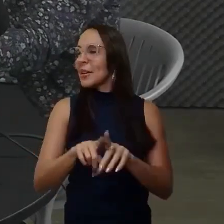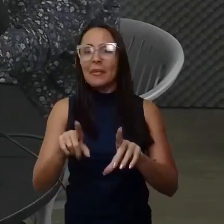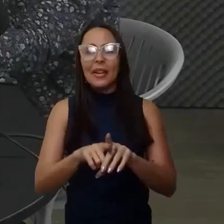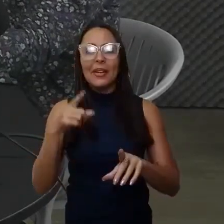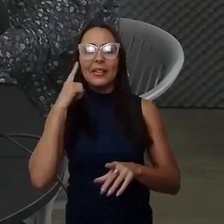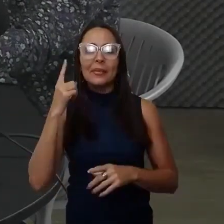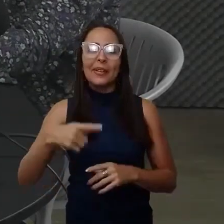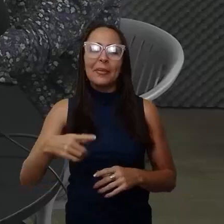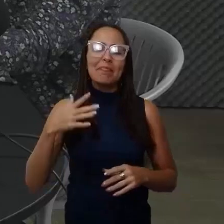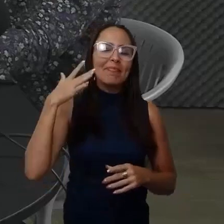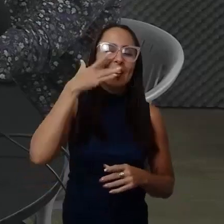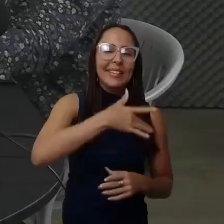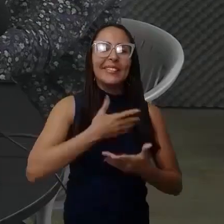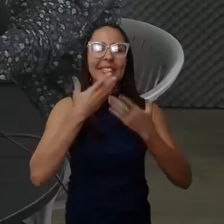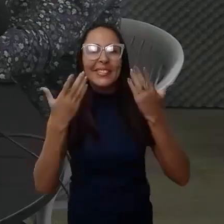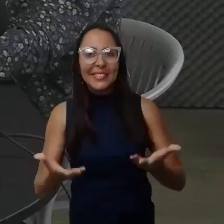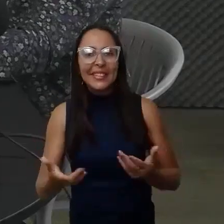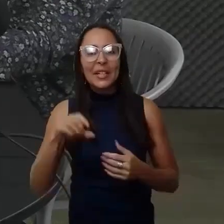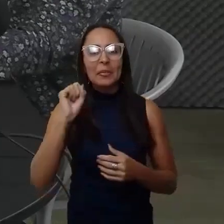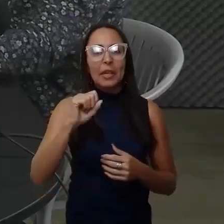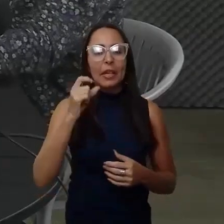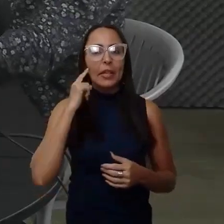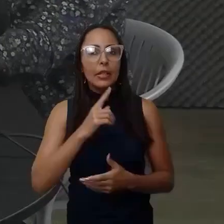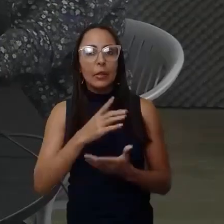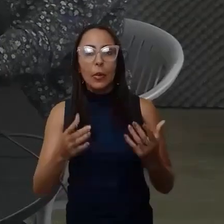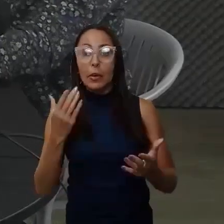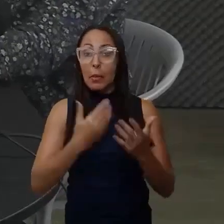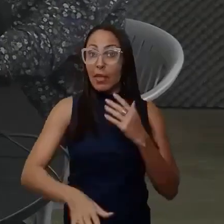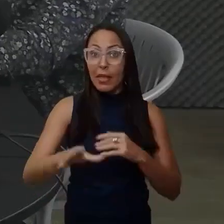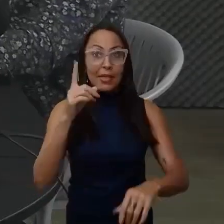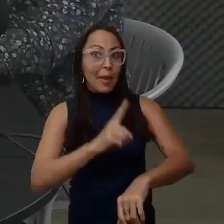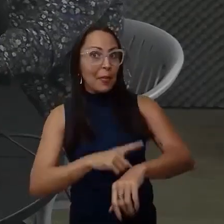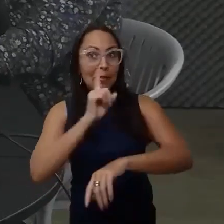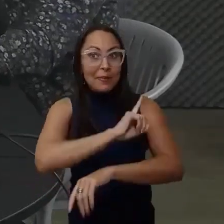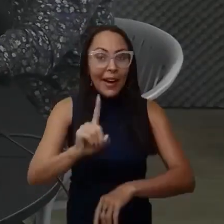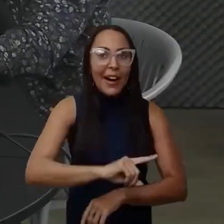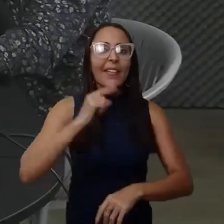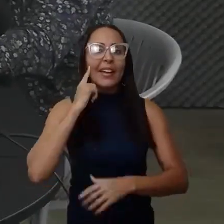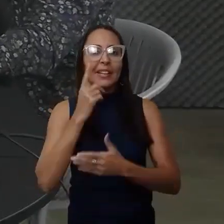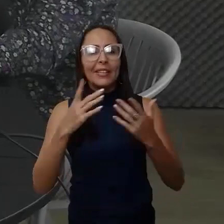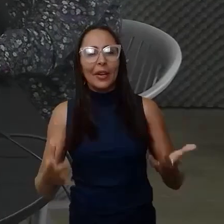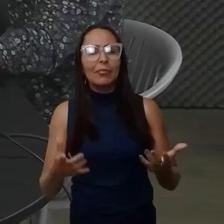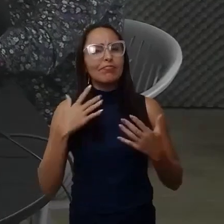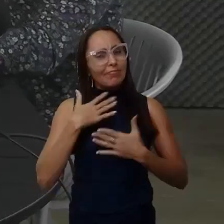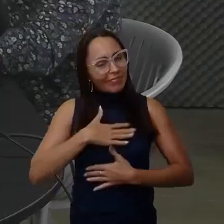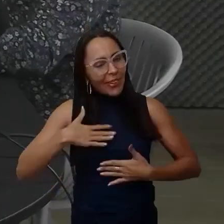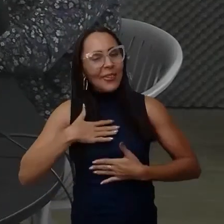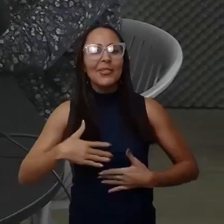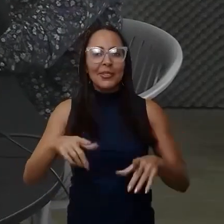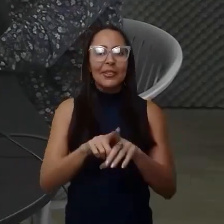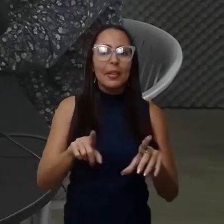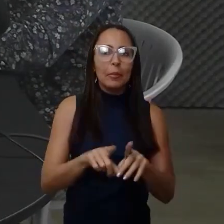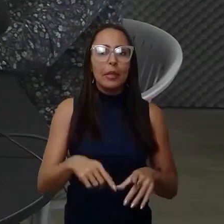vocês é uma delícia, né? Não tem problema da gente falar rápido, porque a gente não pode perder tempo, tem que aproveitar o máximo de tempo, mas é uma delícia ver mulheres